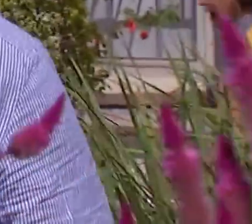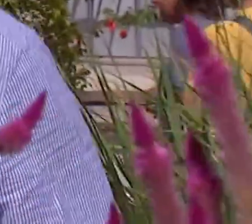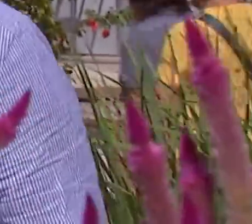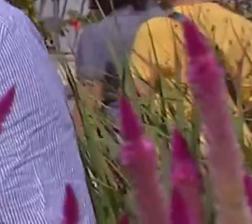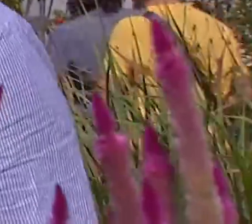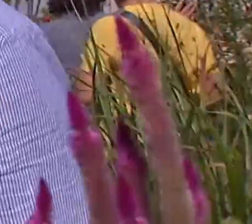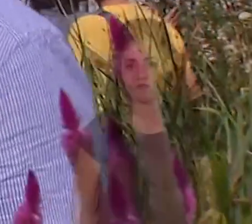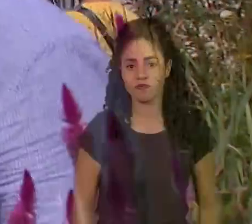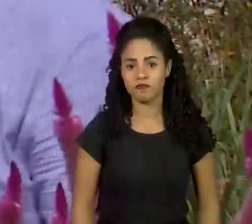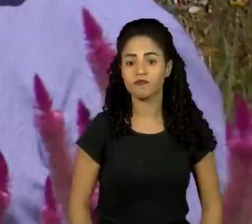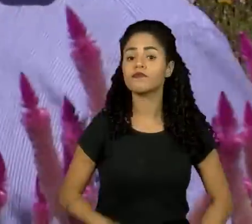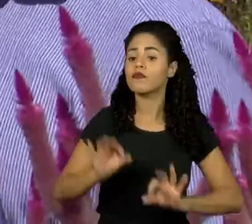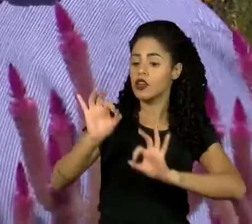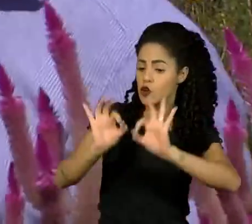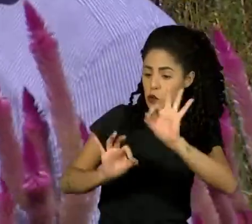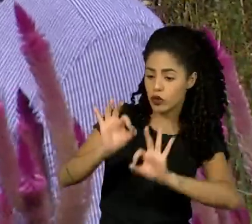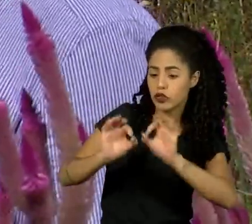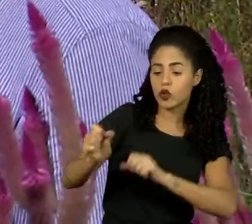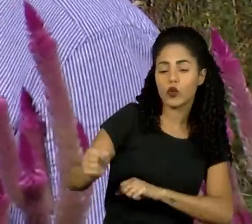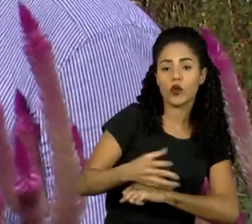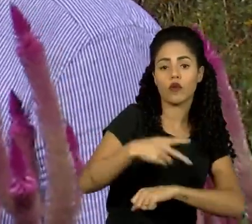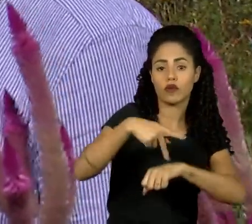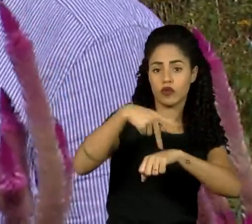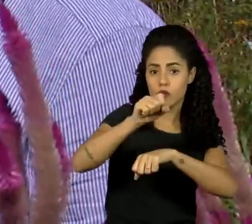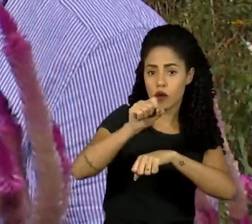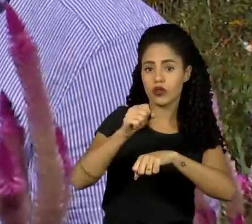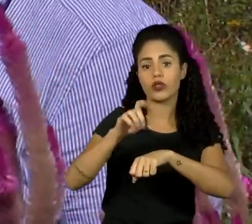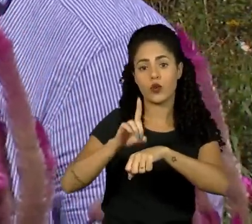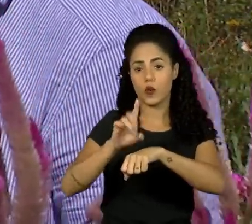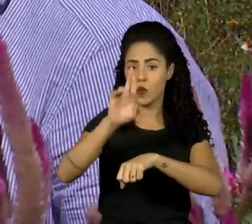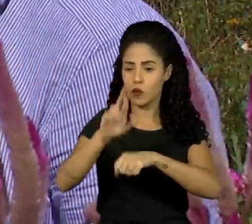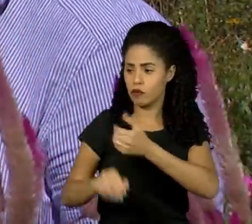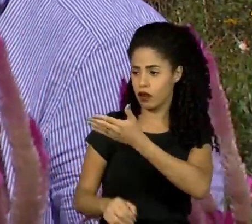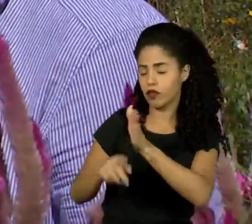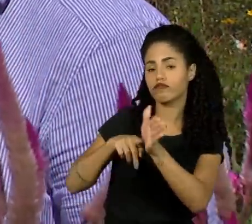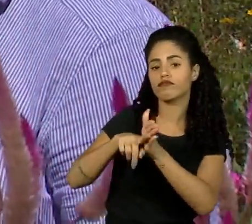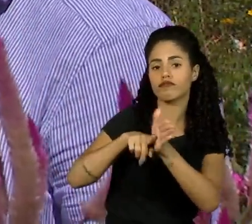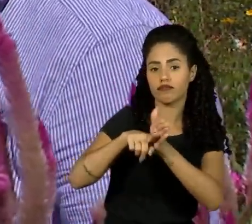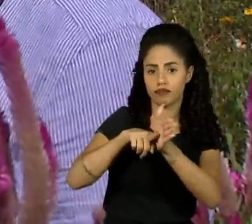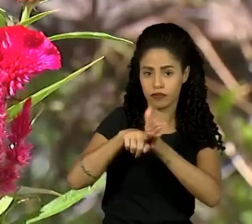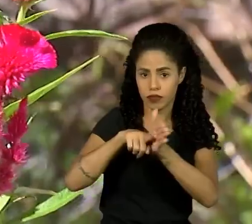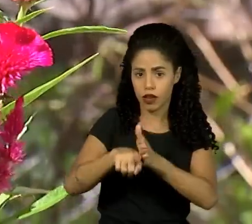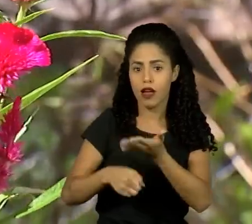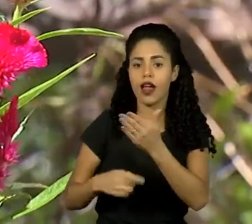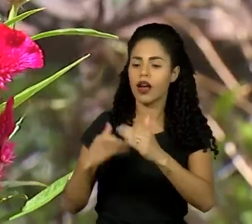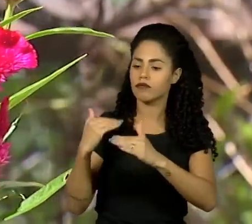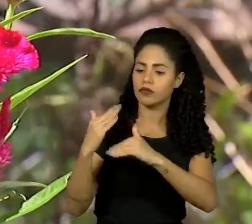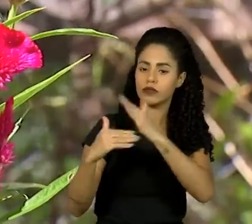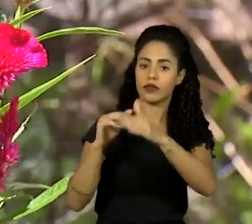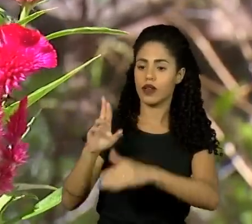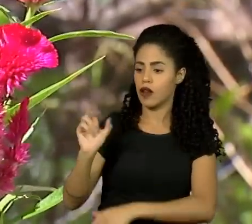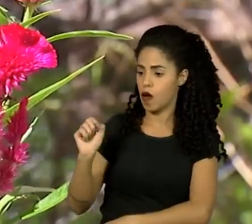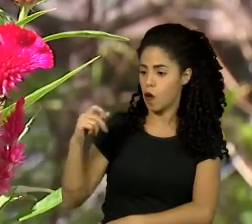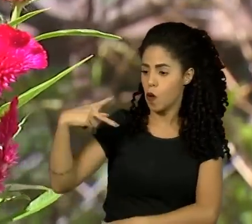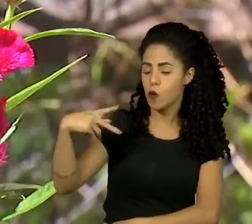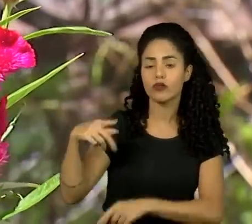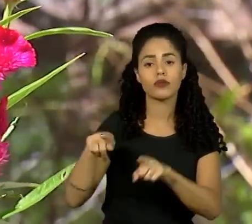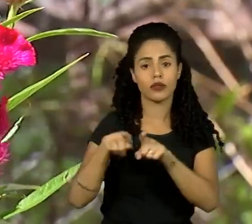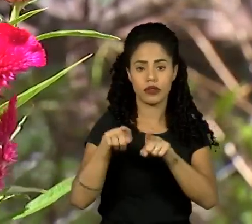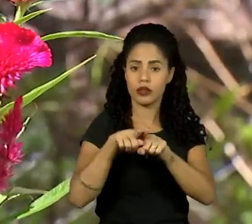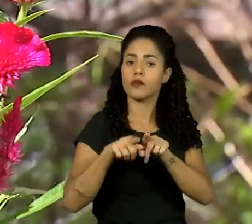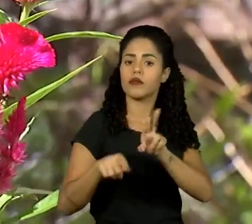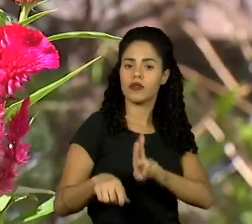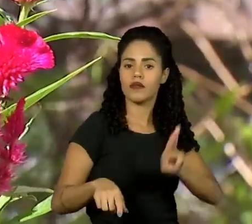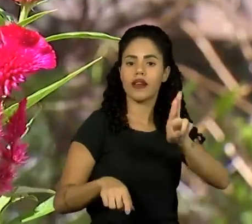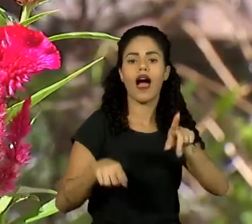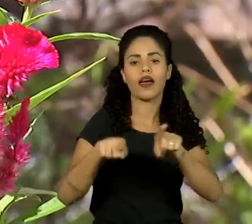O novo projeto de pós-doutorado do pesquisador, agora pelo Instituto de Estudos Avançados da USP e Universidade Livre